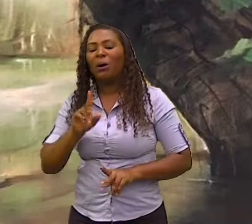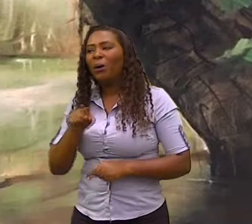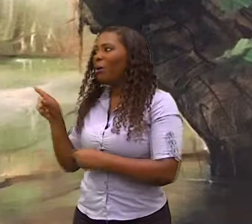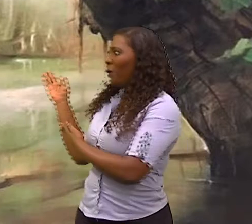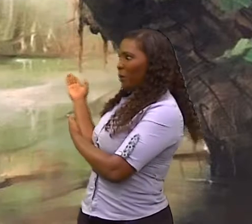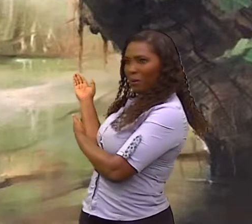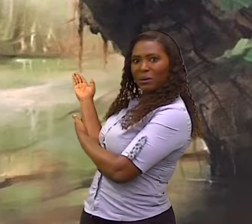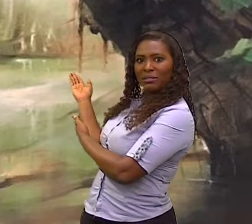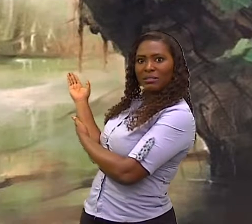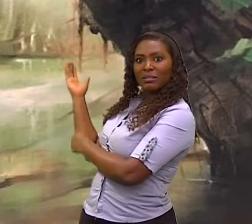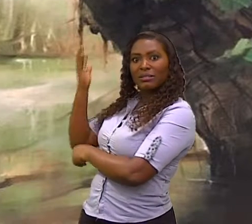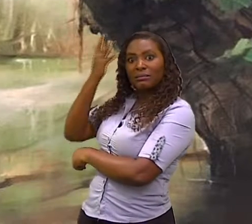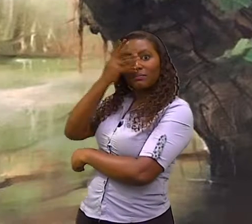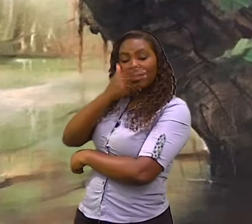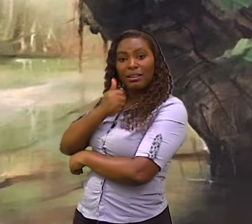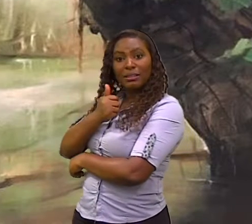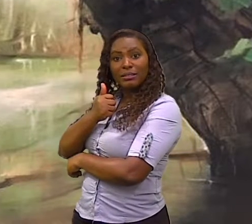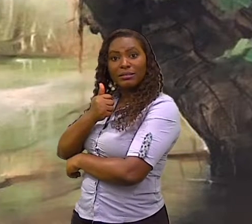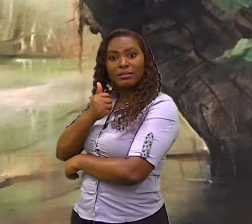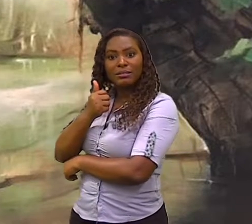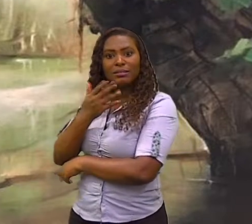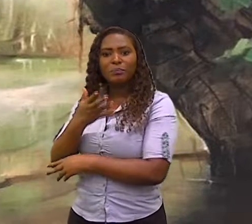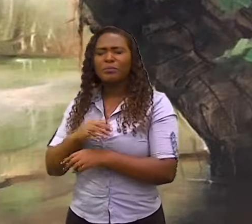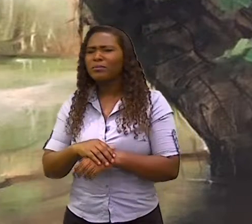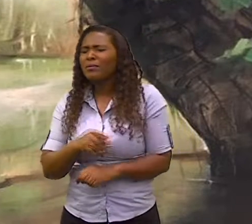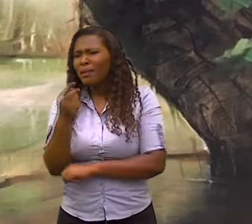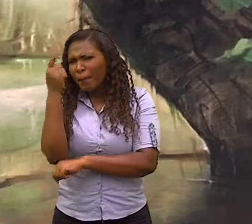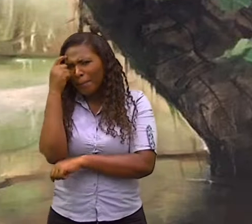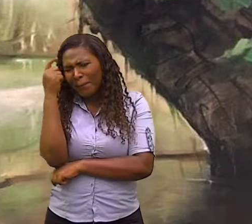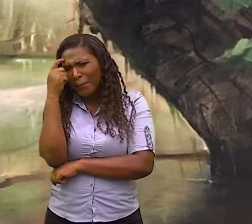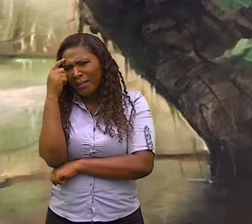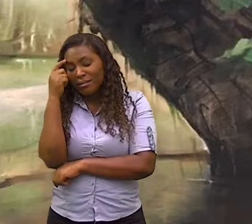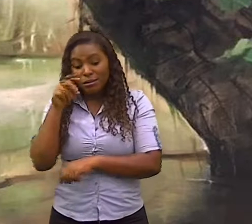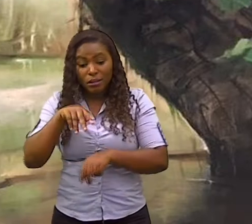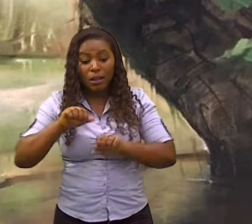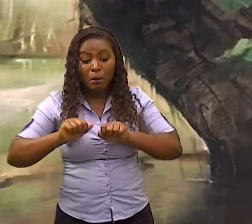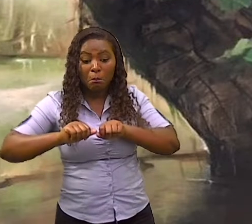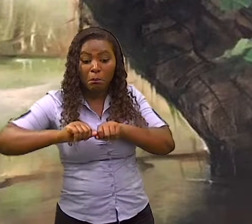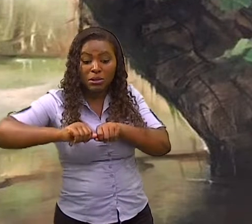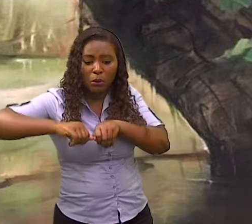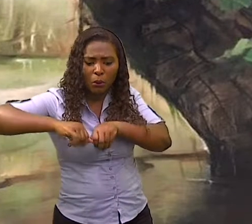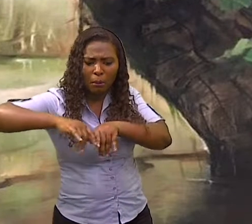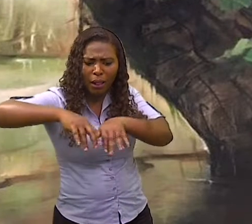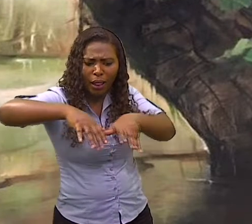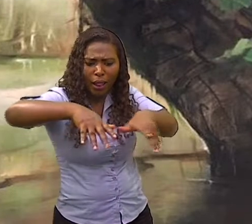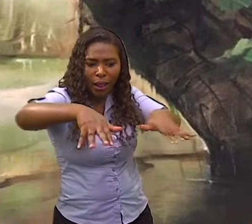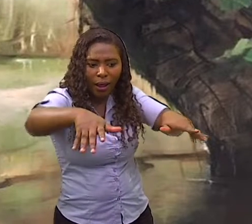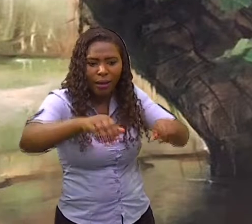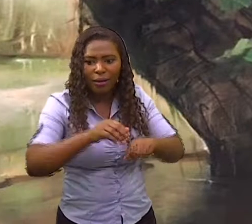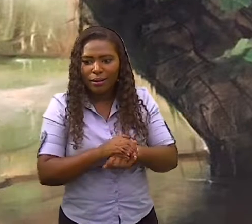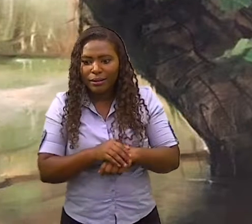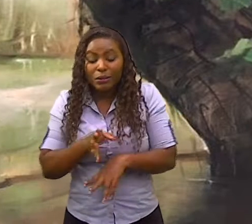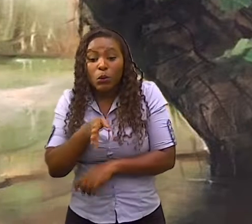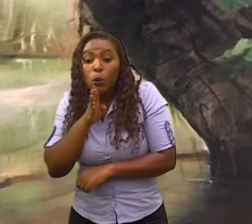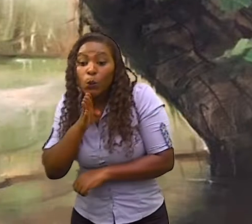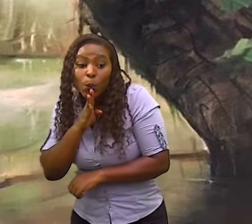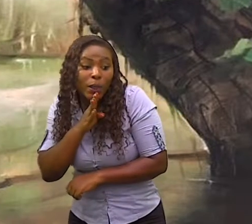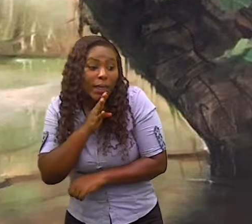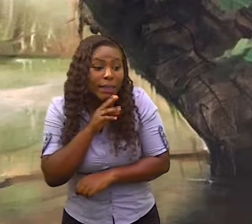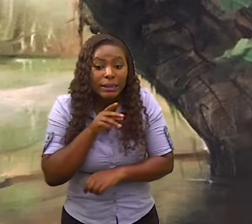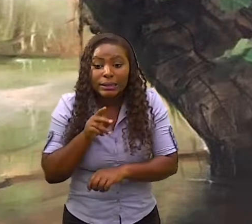Imagina como que era, imagina para esses desbravadores, imagina para esses colonizadores, chegar